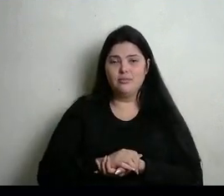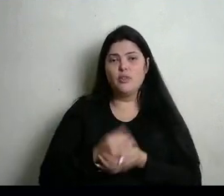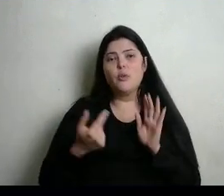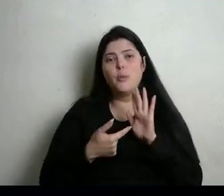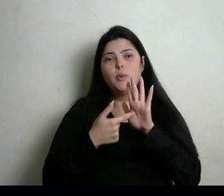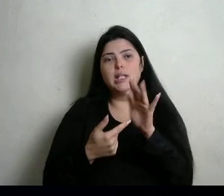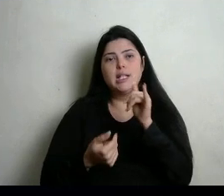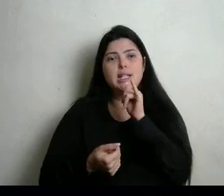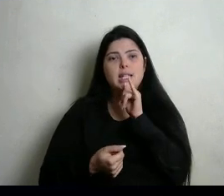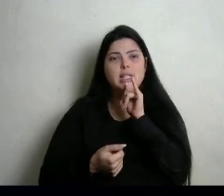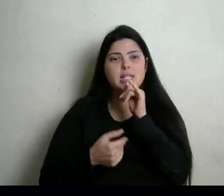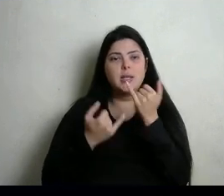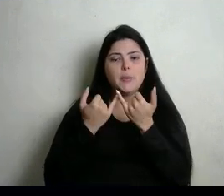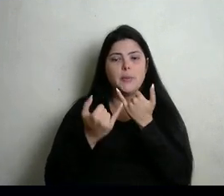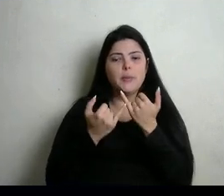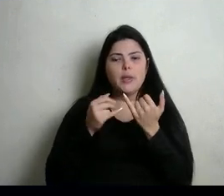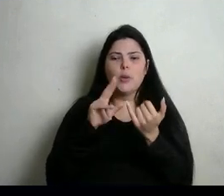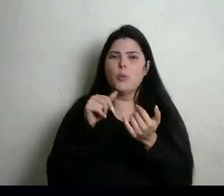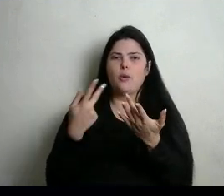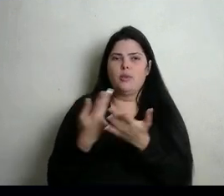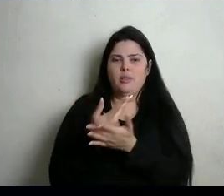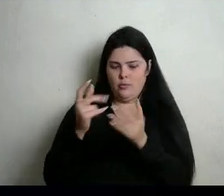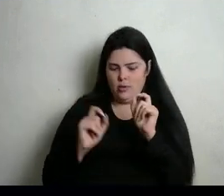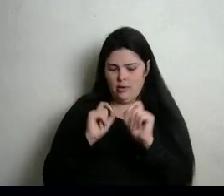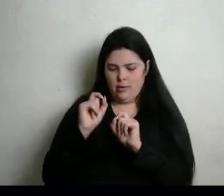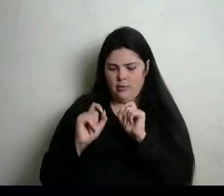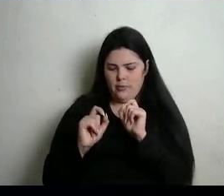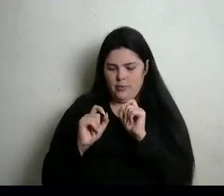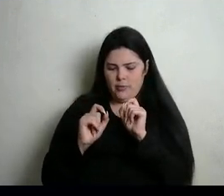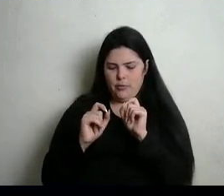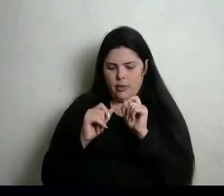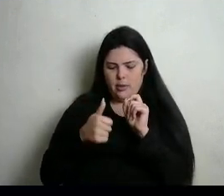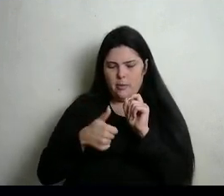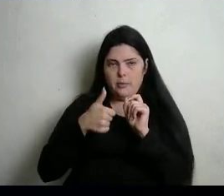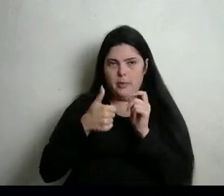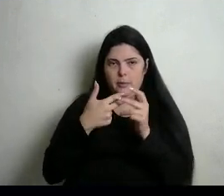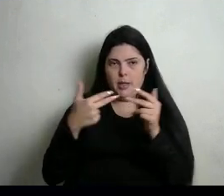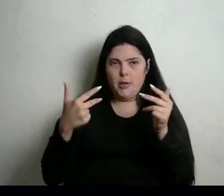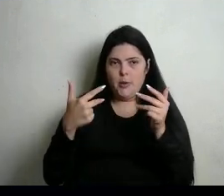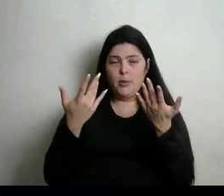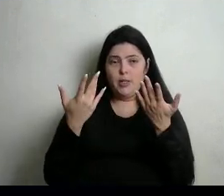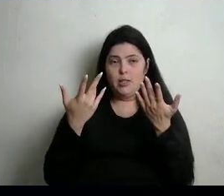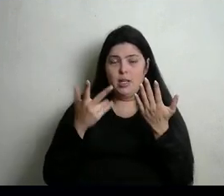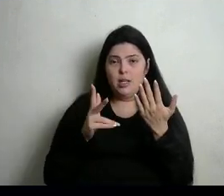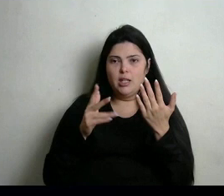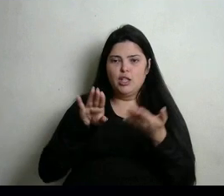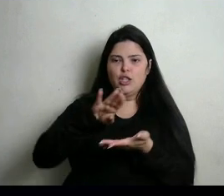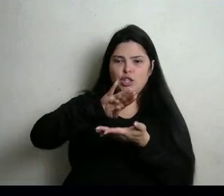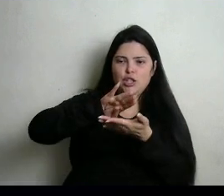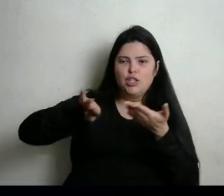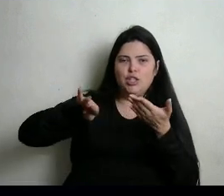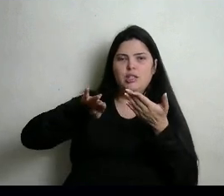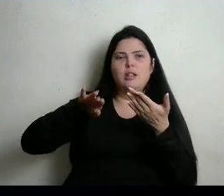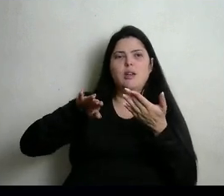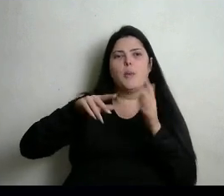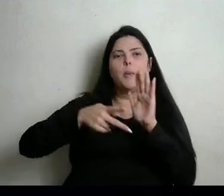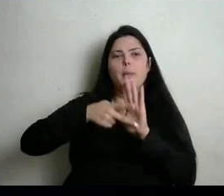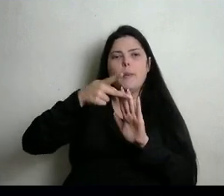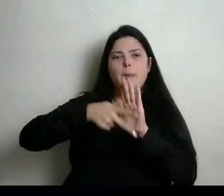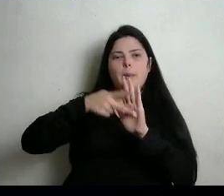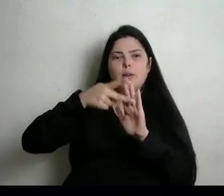que quem nunca passou por isso? Qual que é a primeira coisa que a gente corta quando um projeto ele